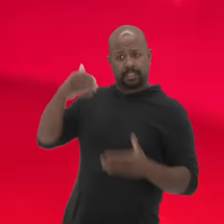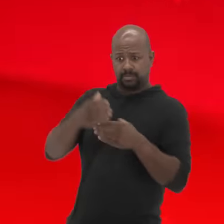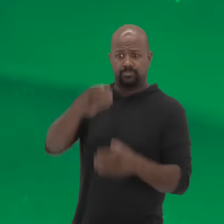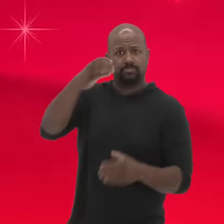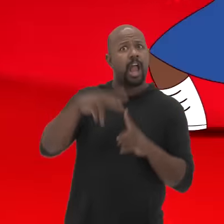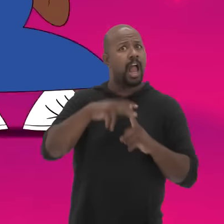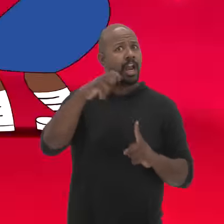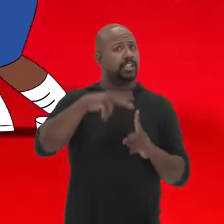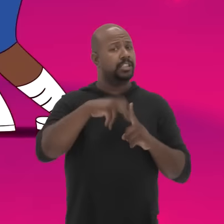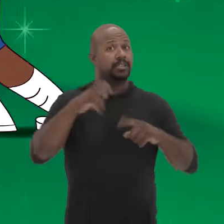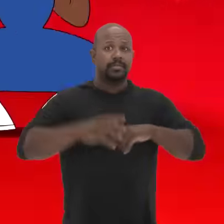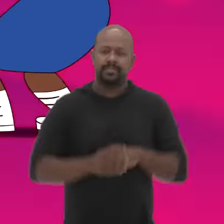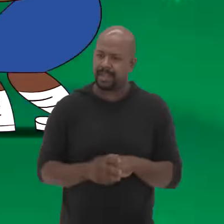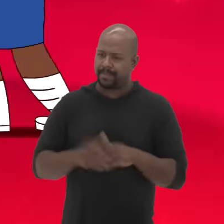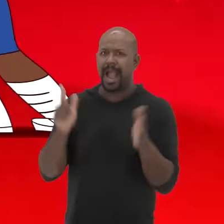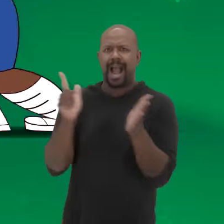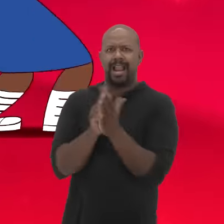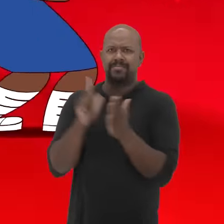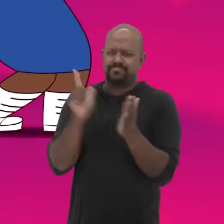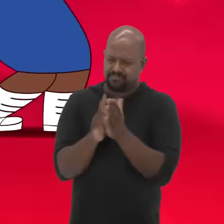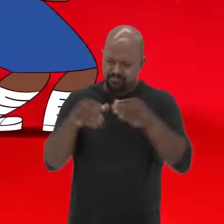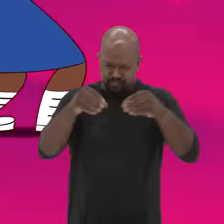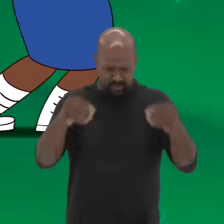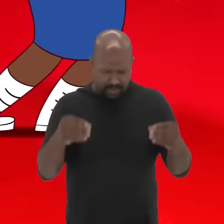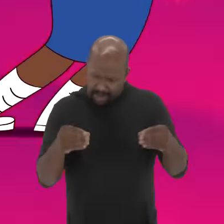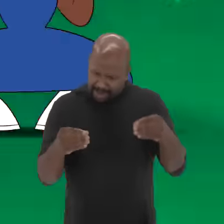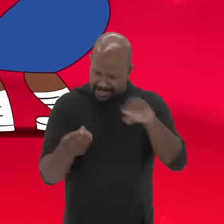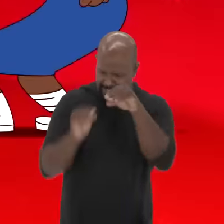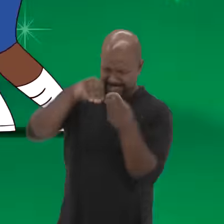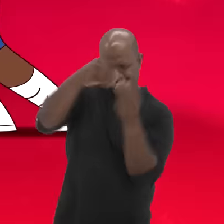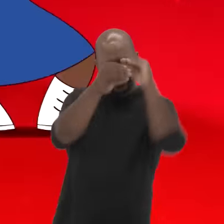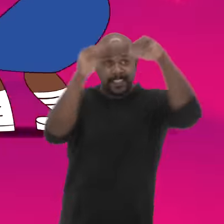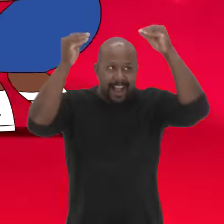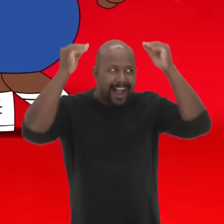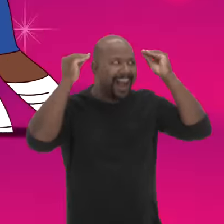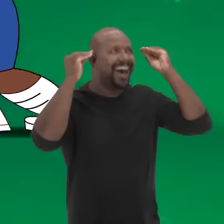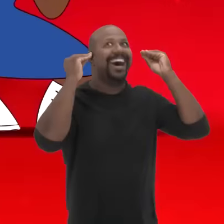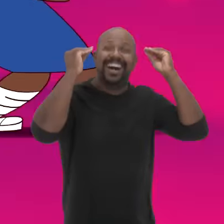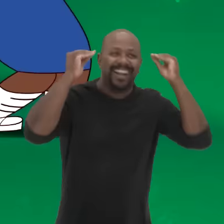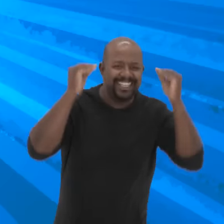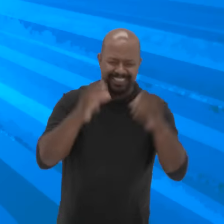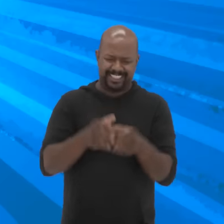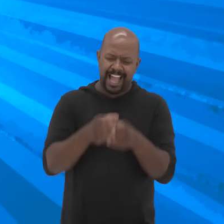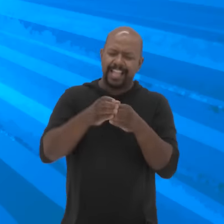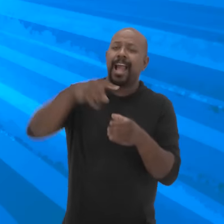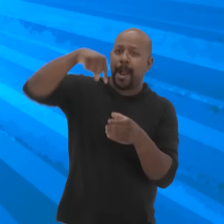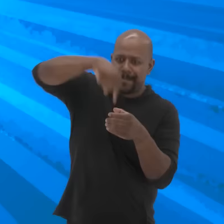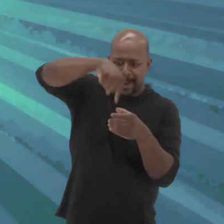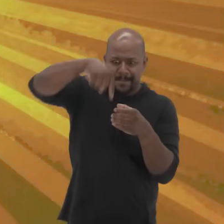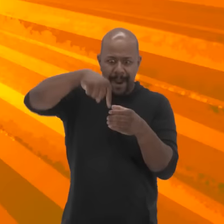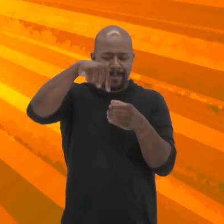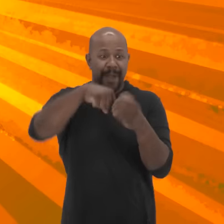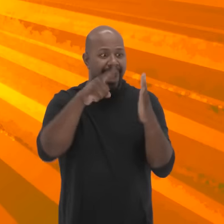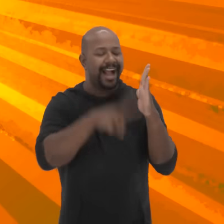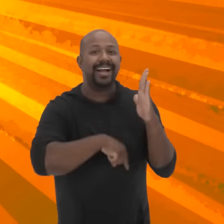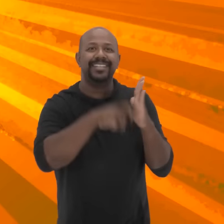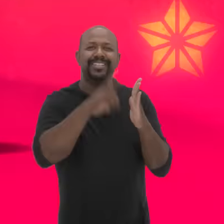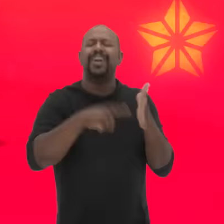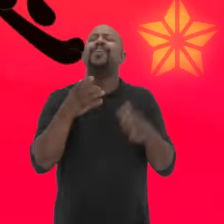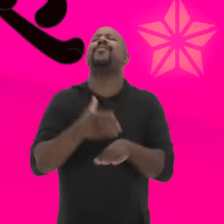instante, um dia foi garrafa de refrigerante. Do papelão eu faço chapéu, da lata de ervilha um